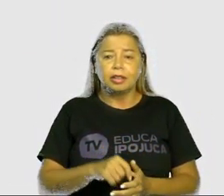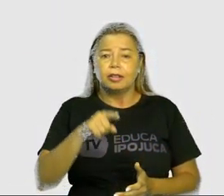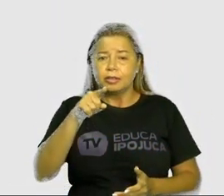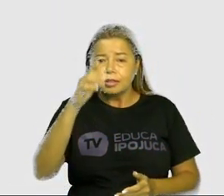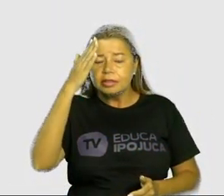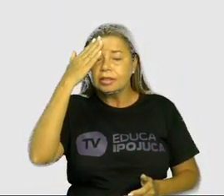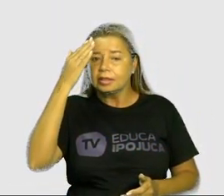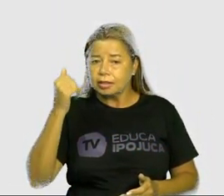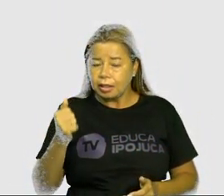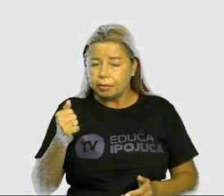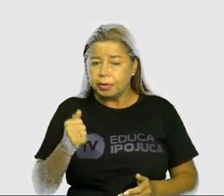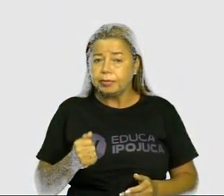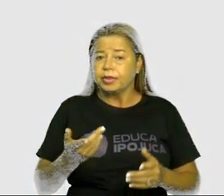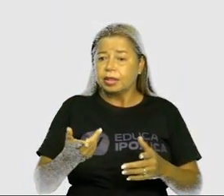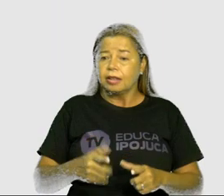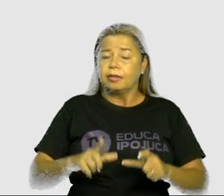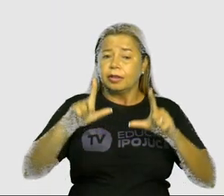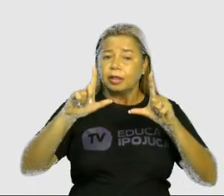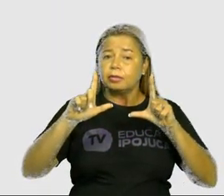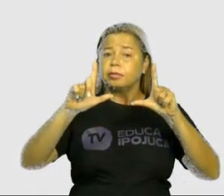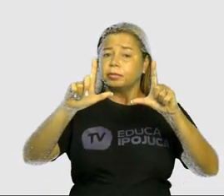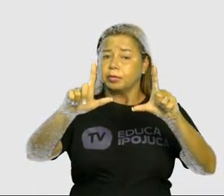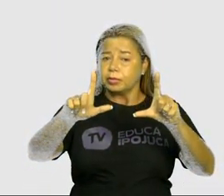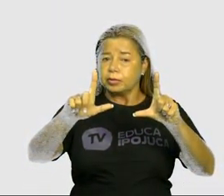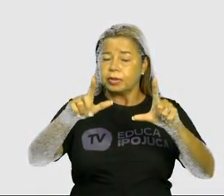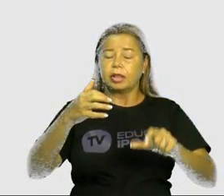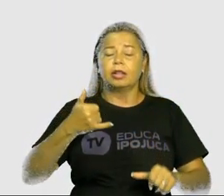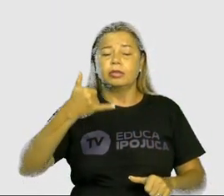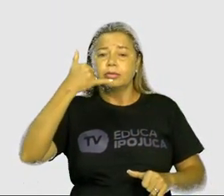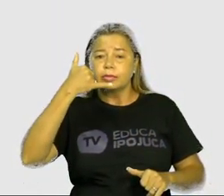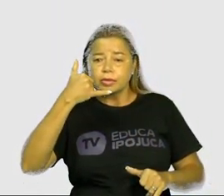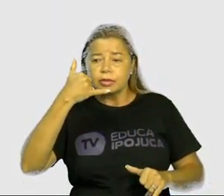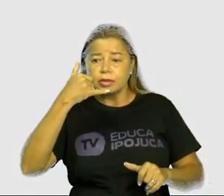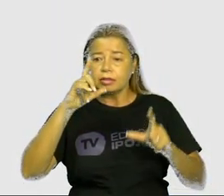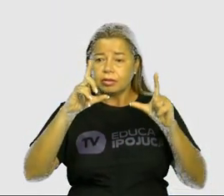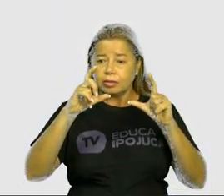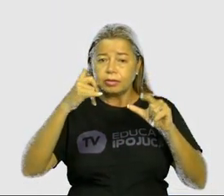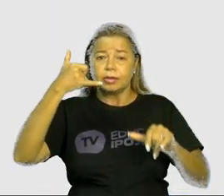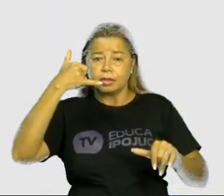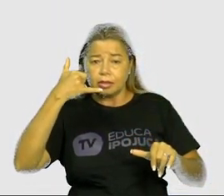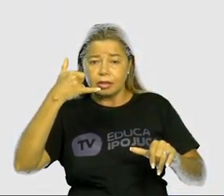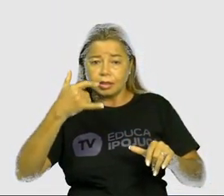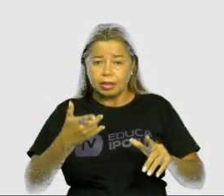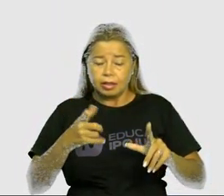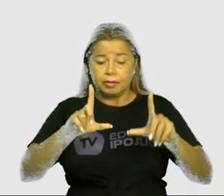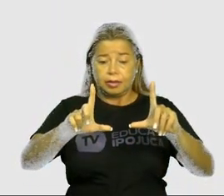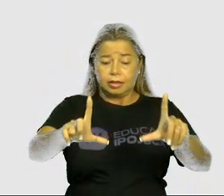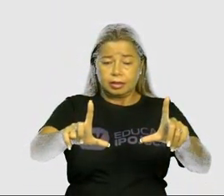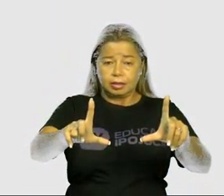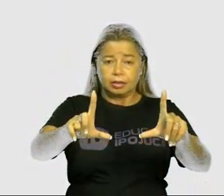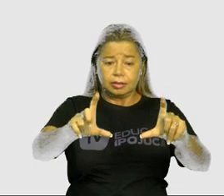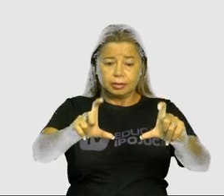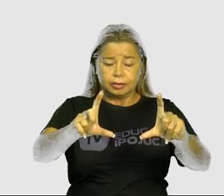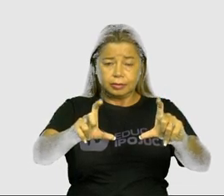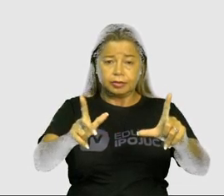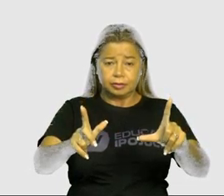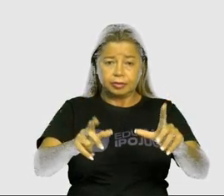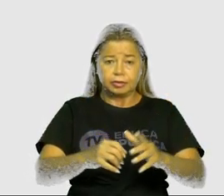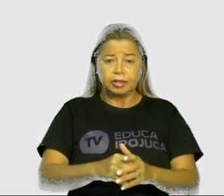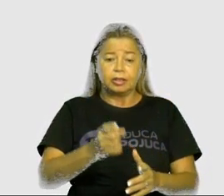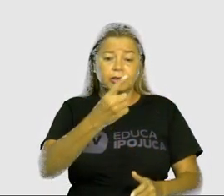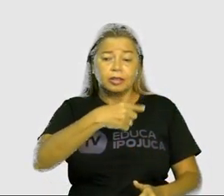esquema é só pegar aí a câmera do seu celular Ah pô só para te ver e automaticamente você